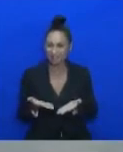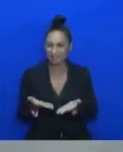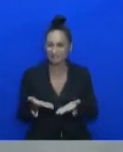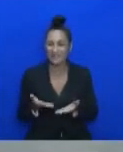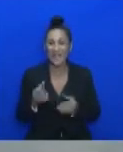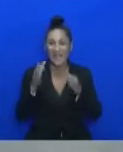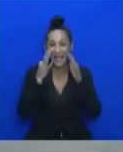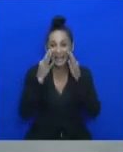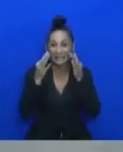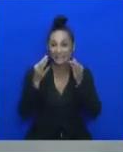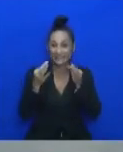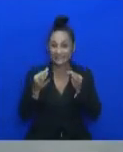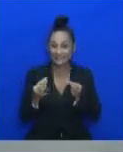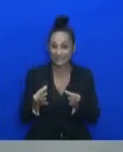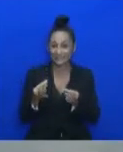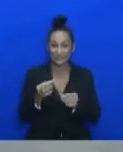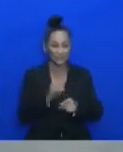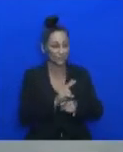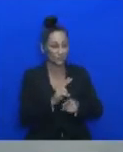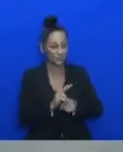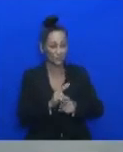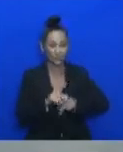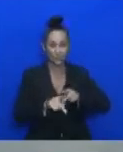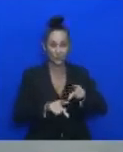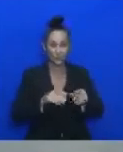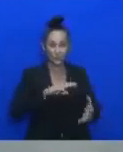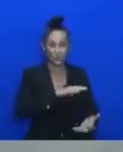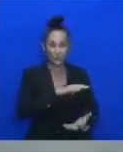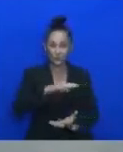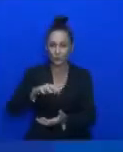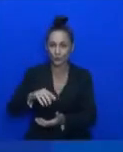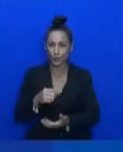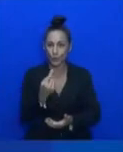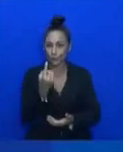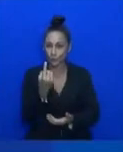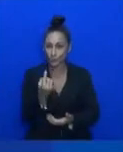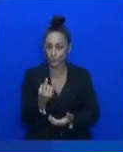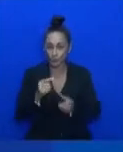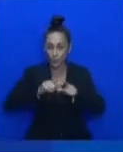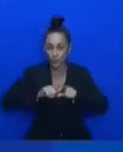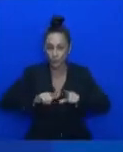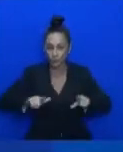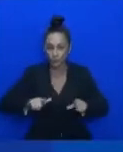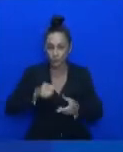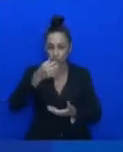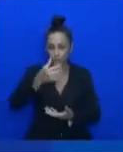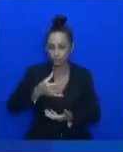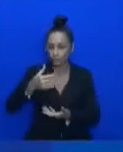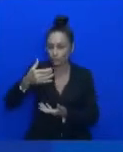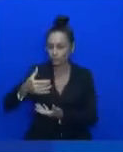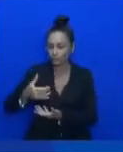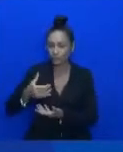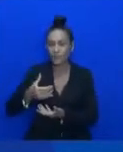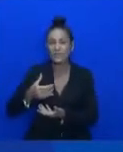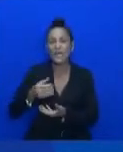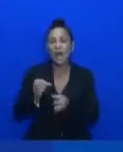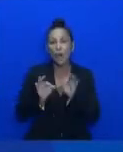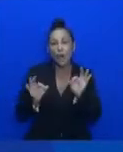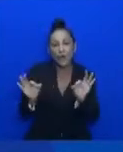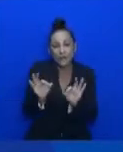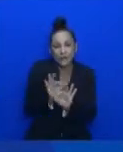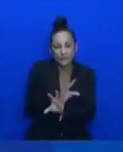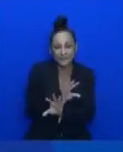vou pedir agora a atenção dos auditores populares para que verifiquem que o globo número 1 encontra-se vazio e o suporte em cima do globo